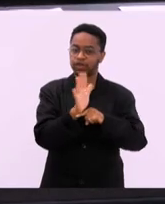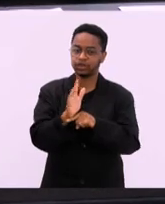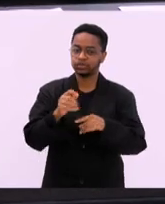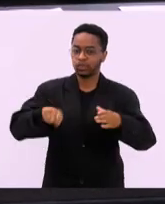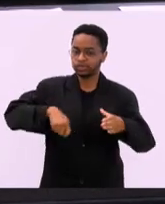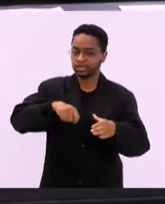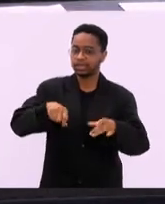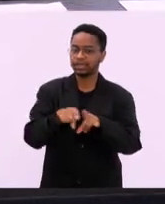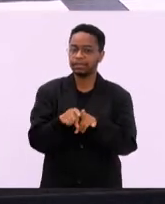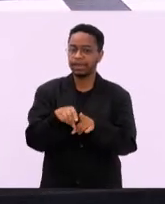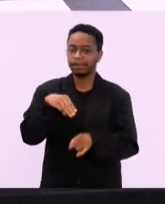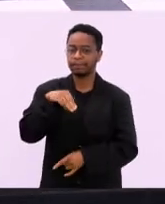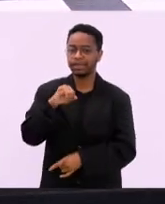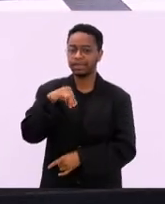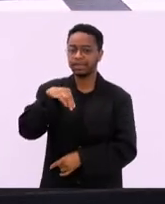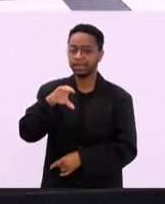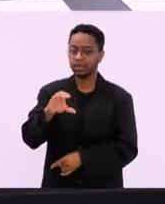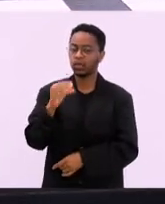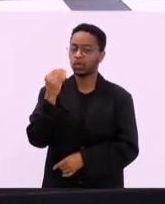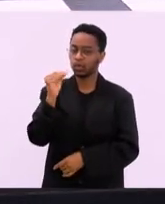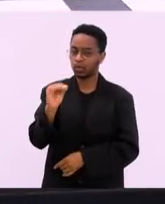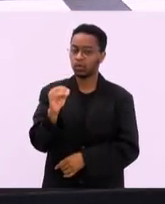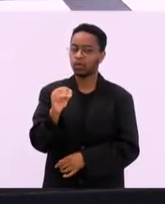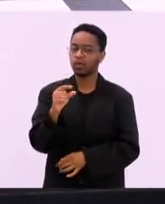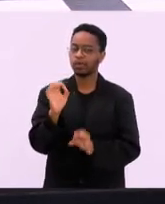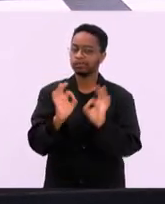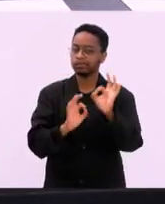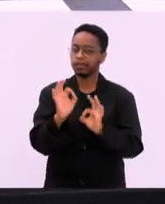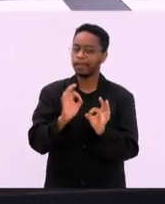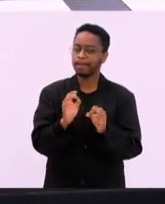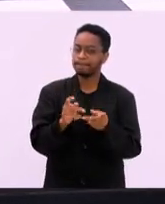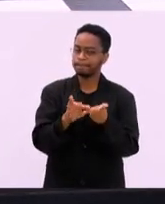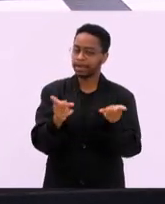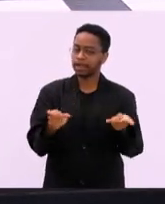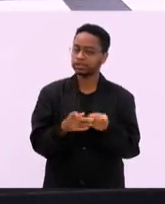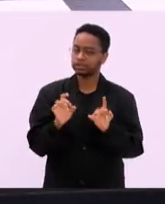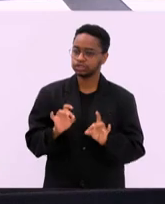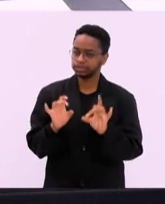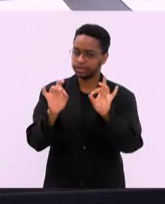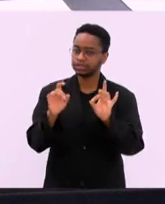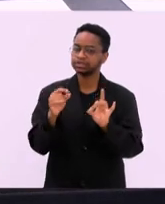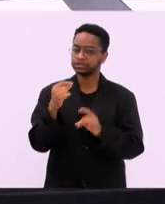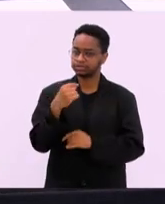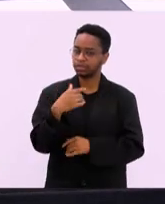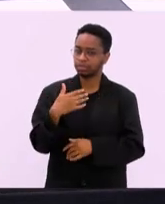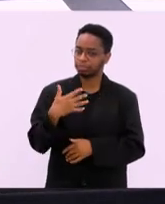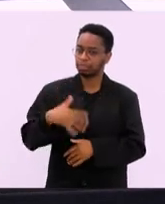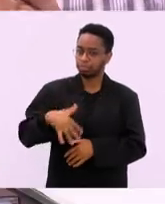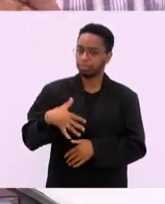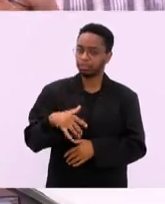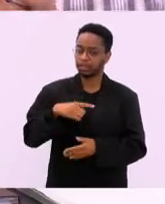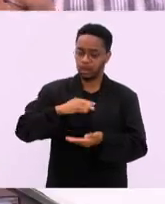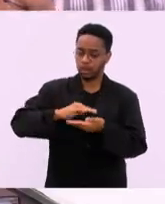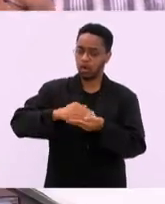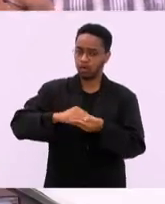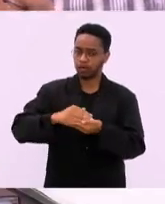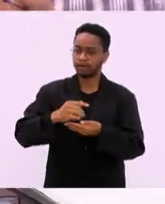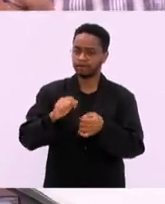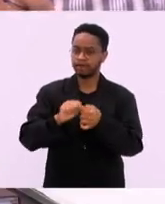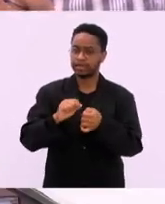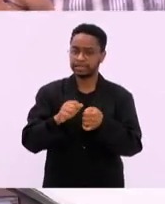também postou, fazendo lá uns pratinhos especiais, até ofereci, né, os eco-ovos para compor. É, o ouvinte, tava faltando aquela salada